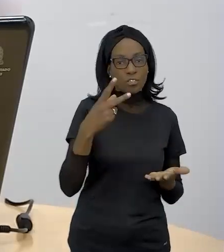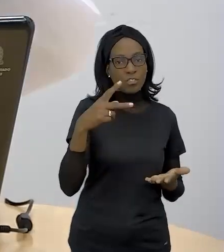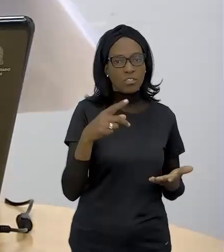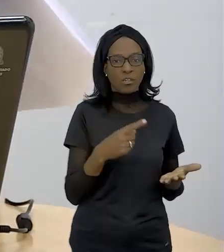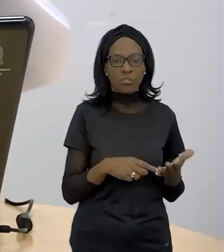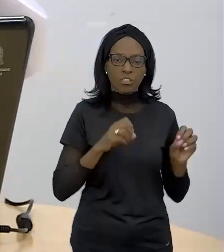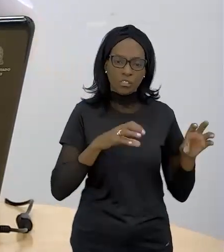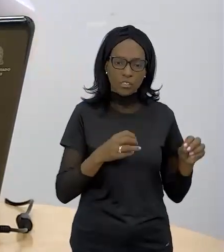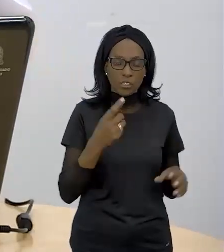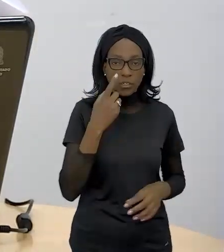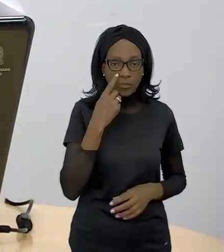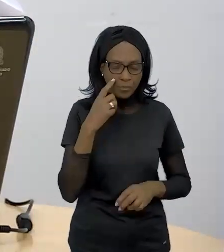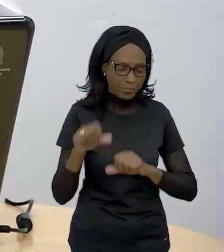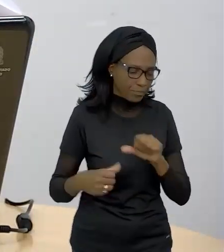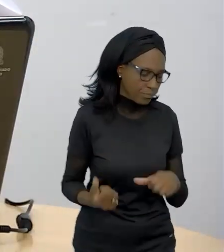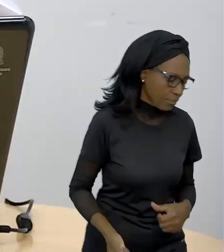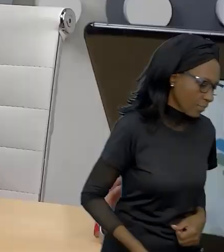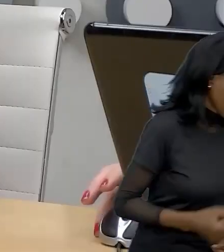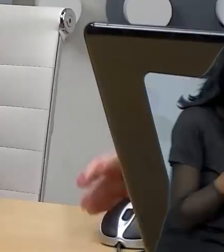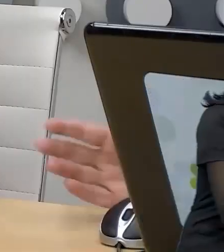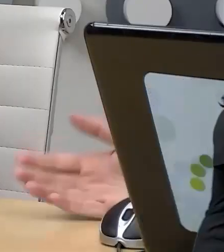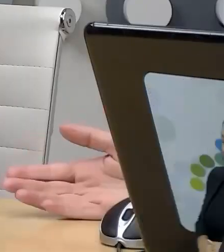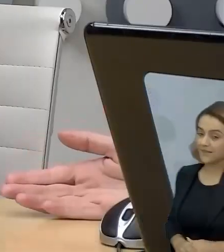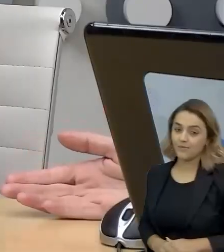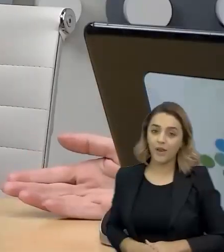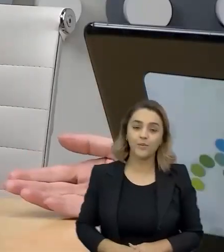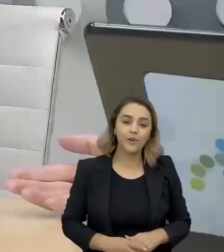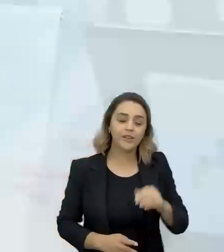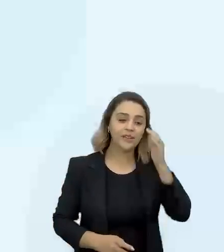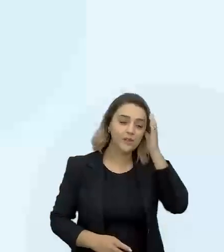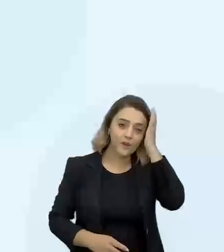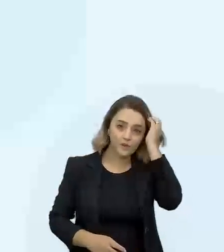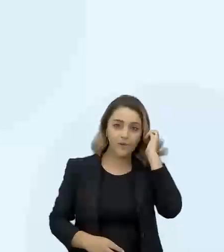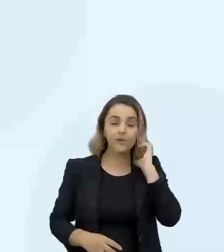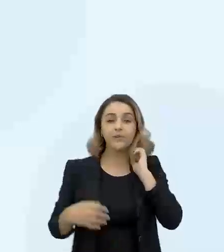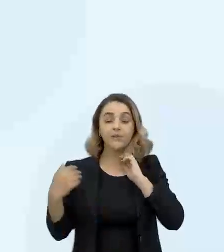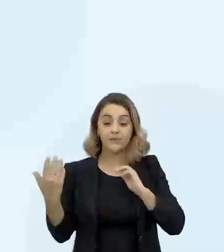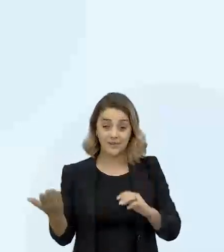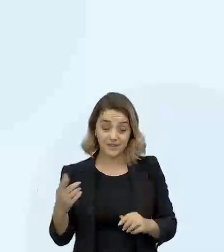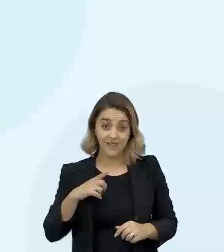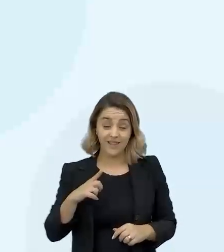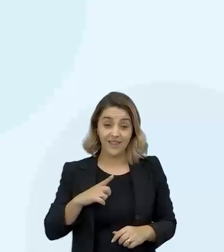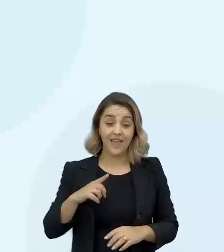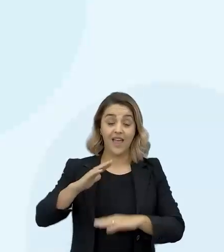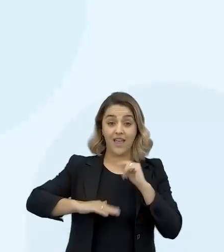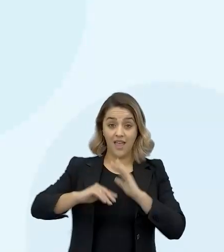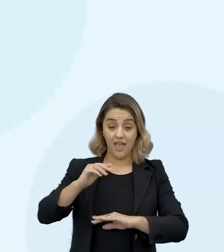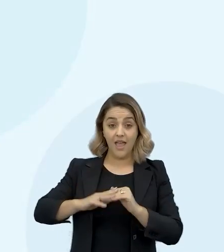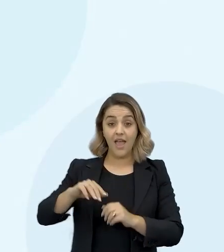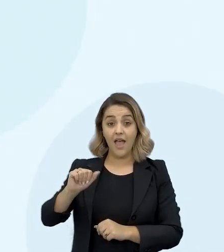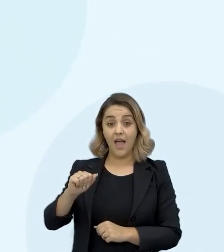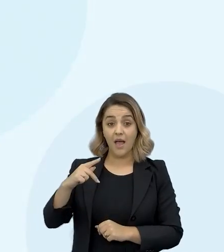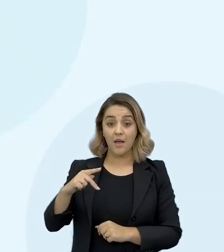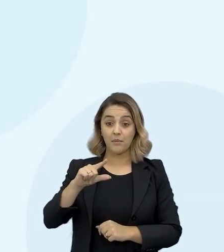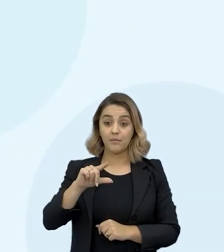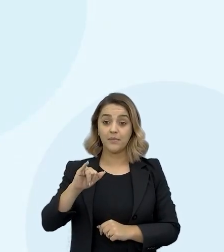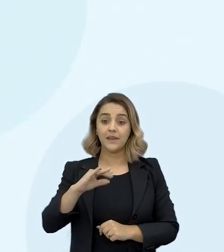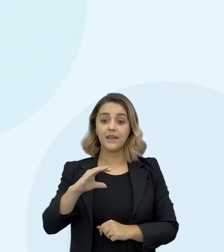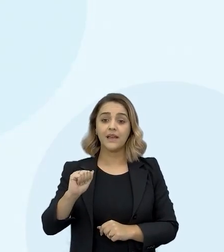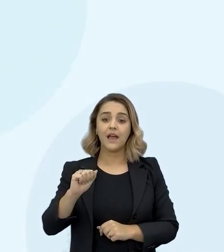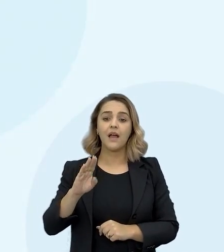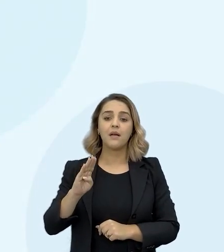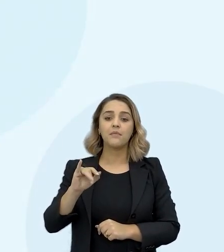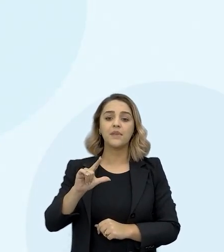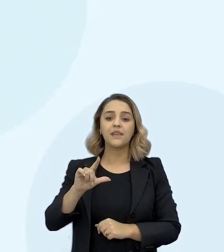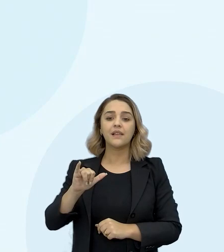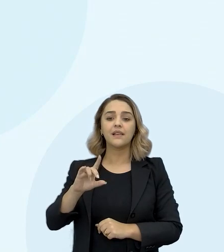Vamos então... na aplicabilidade. Você quer falar da aplicabilidade? Pode falar. Vou voltar só um pouquinho, porque eu